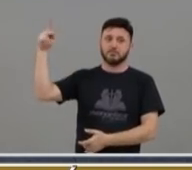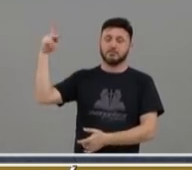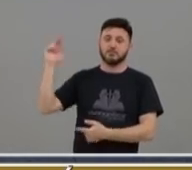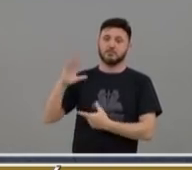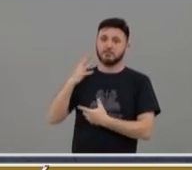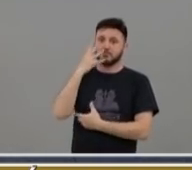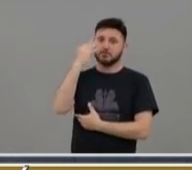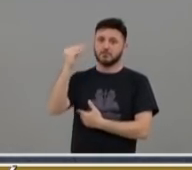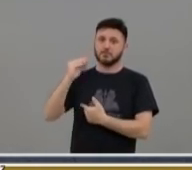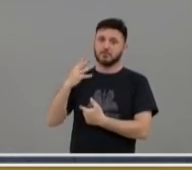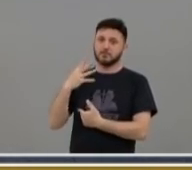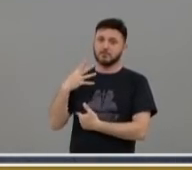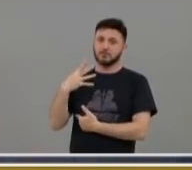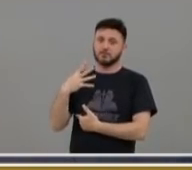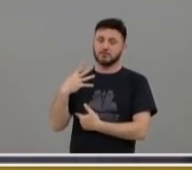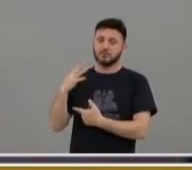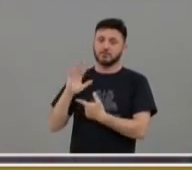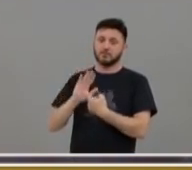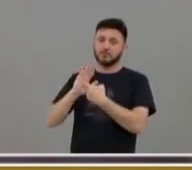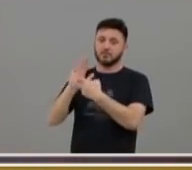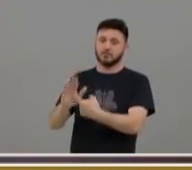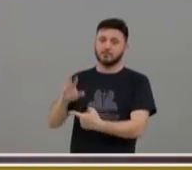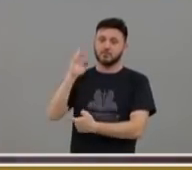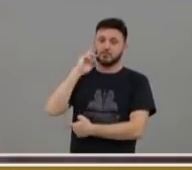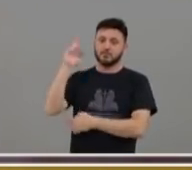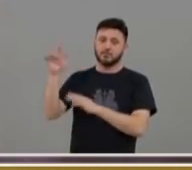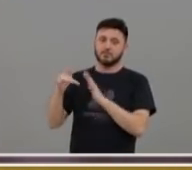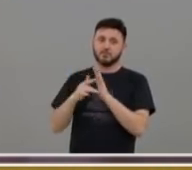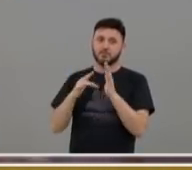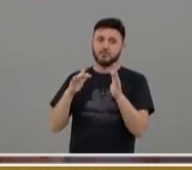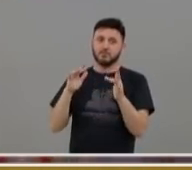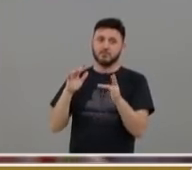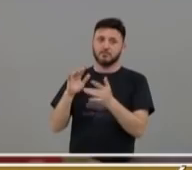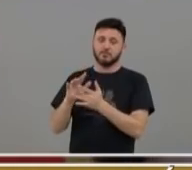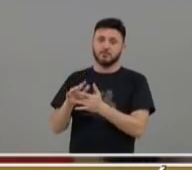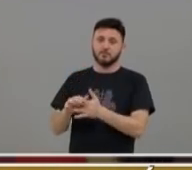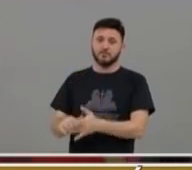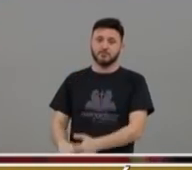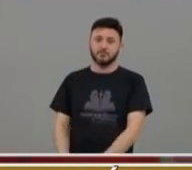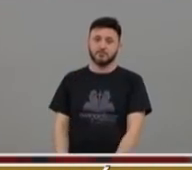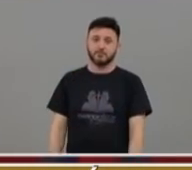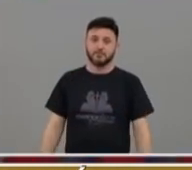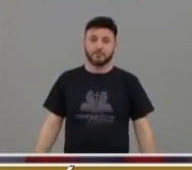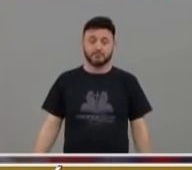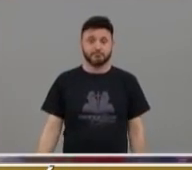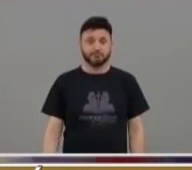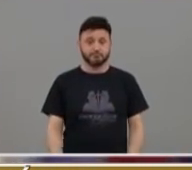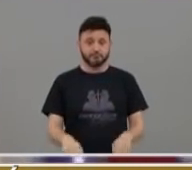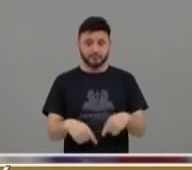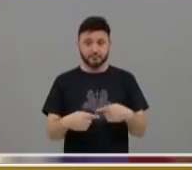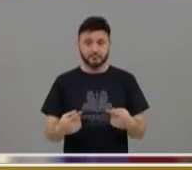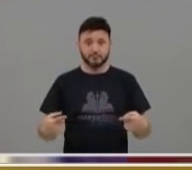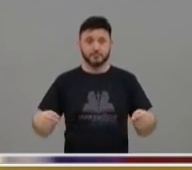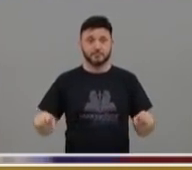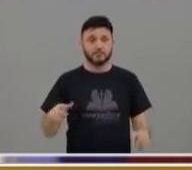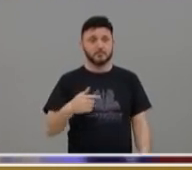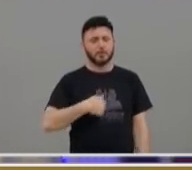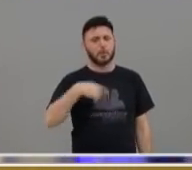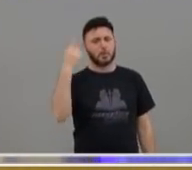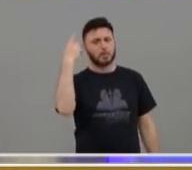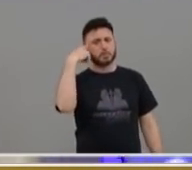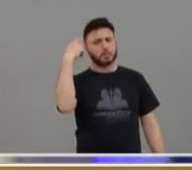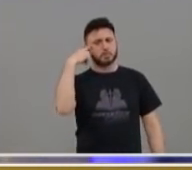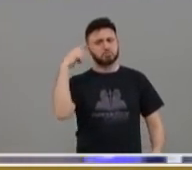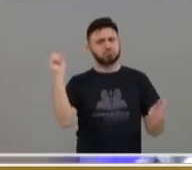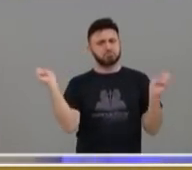sua vida colocada na cruz do Senhor. Eu pensei que podia viver